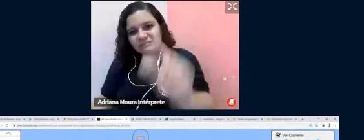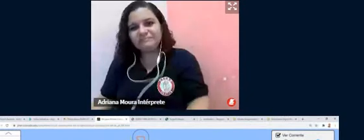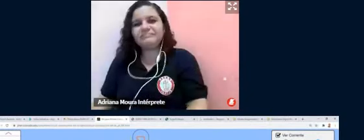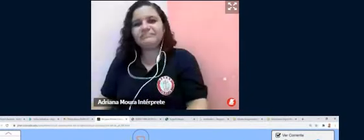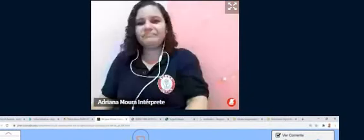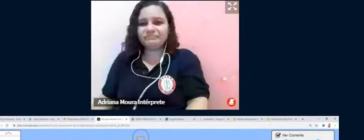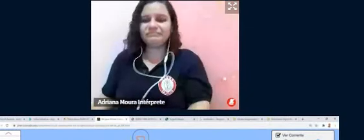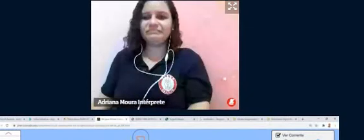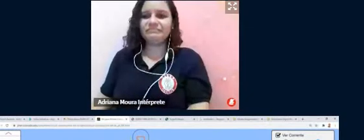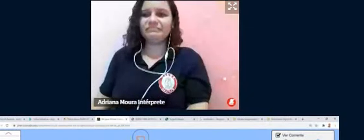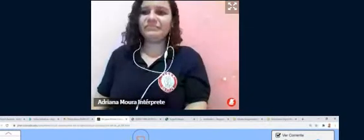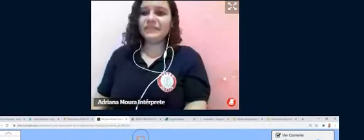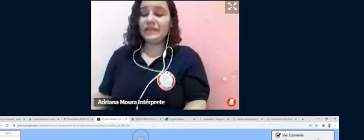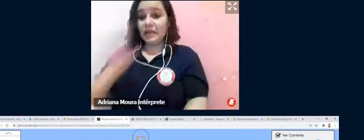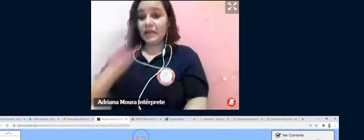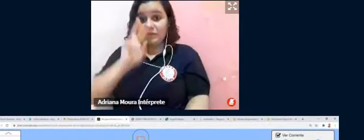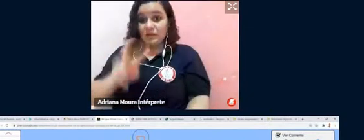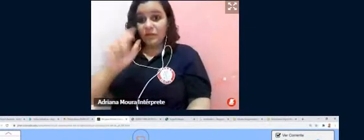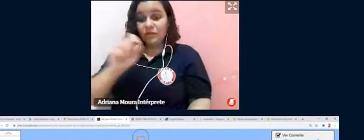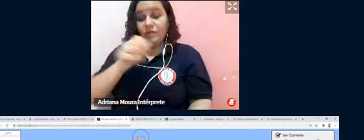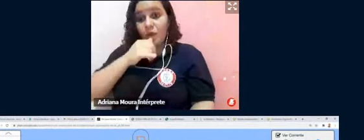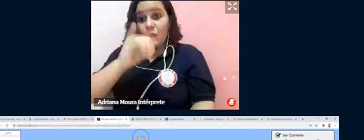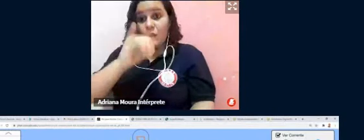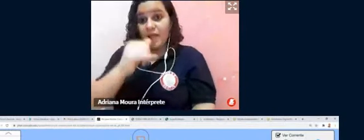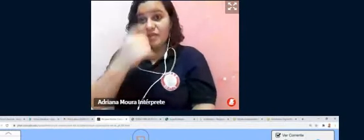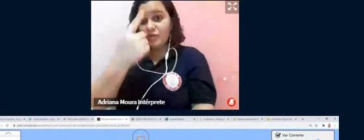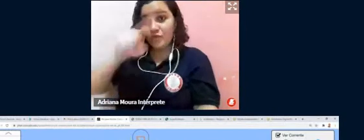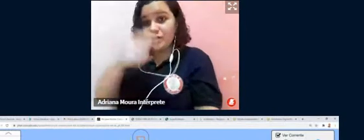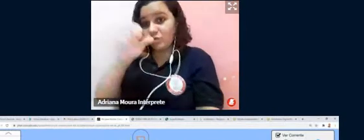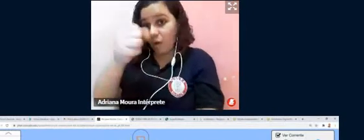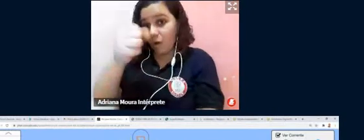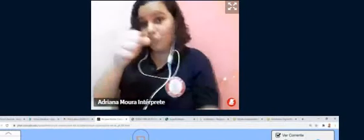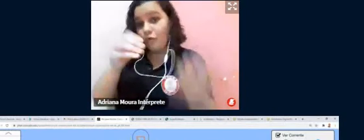lâmpada. Olha quanto está a corrente aqui, ó. 1,8, né? Vou botar mais uma.